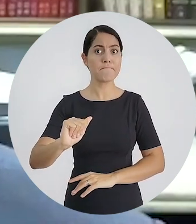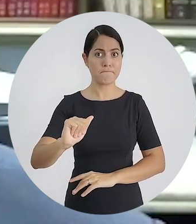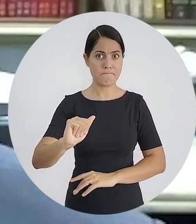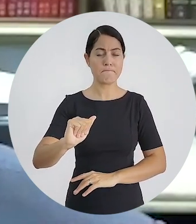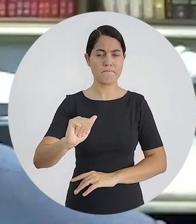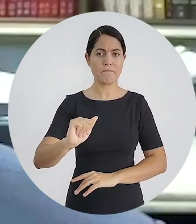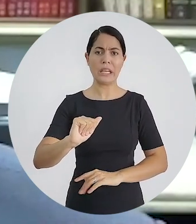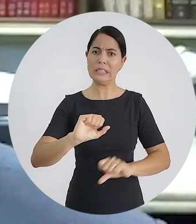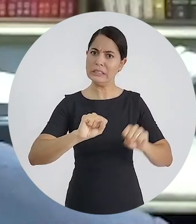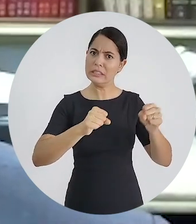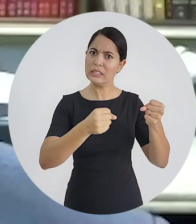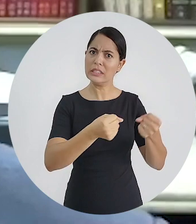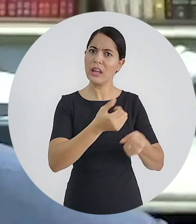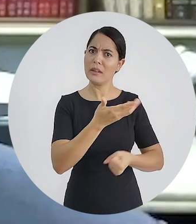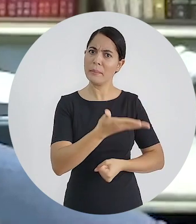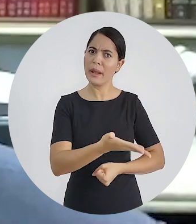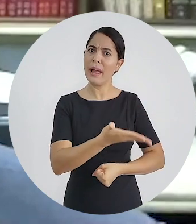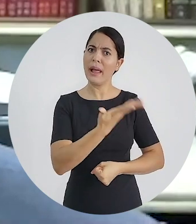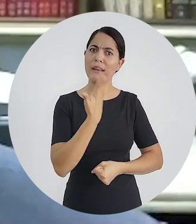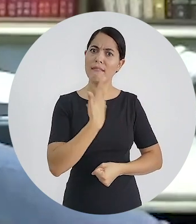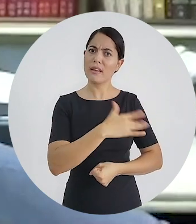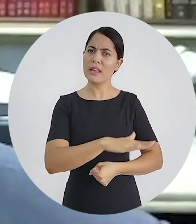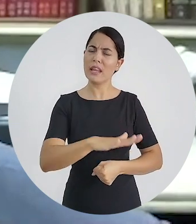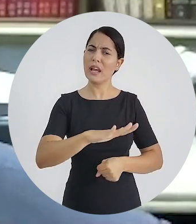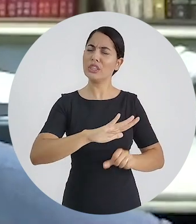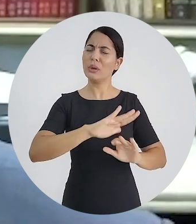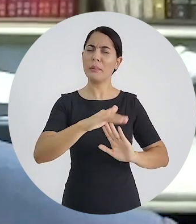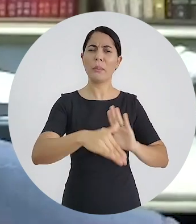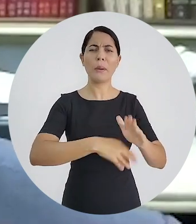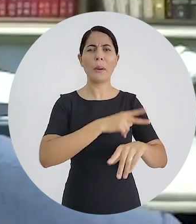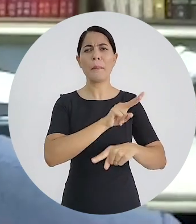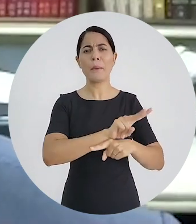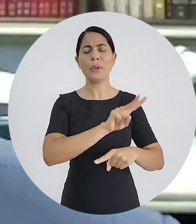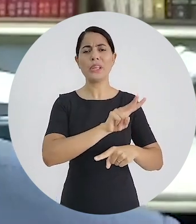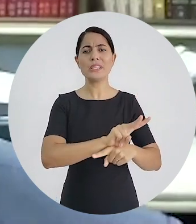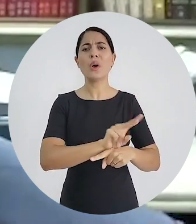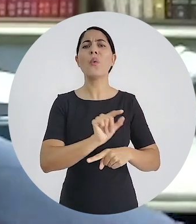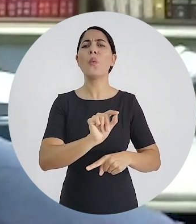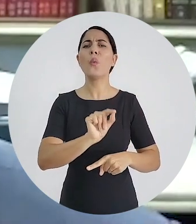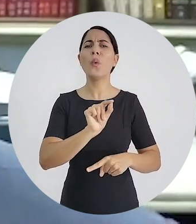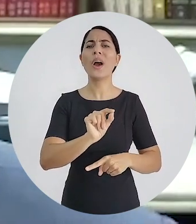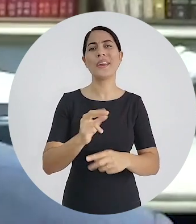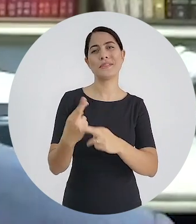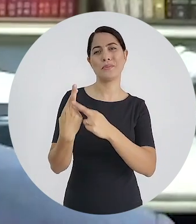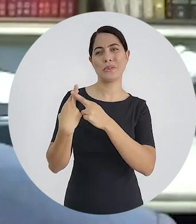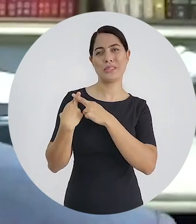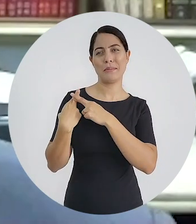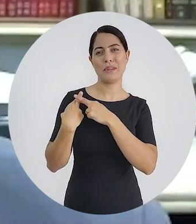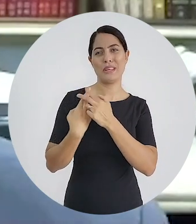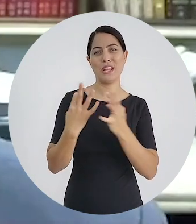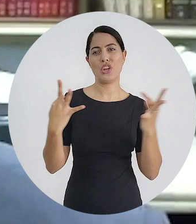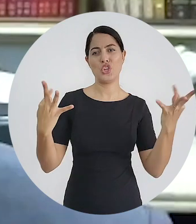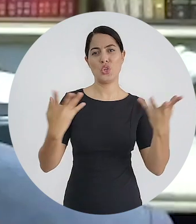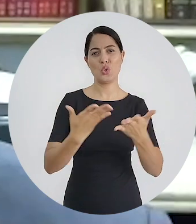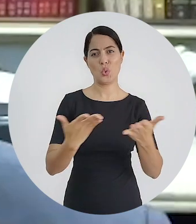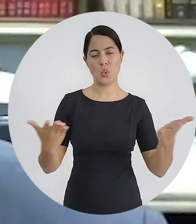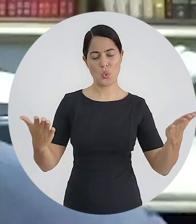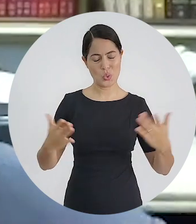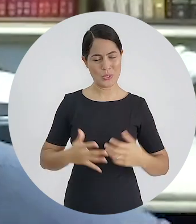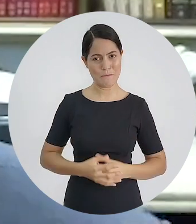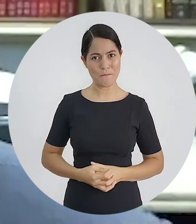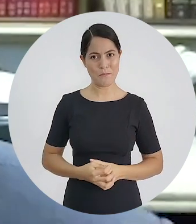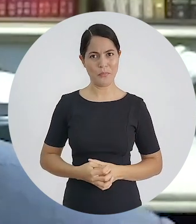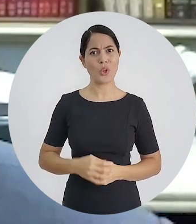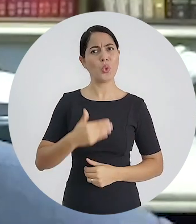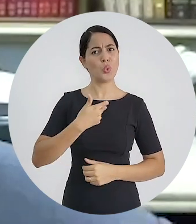Estatuto de 90, asseguram à criança essa proteção integral como responsabilidade de todos, do Estado, da